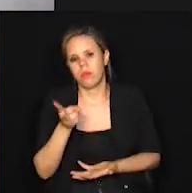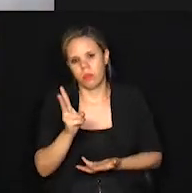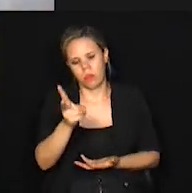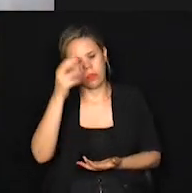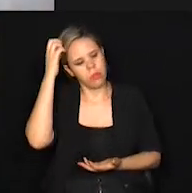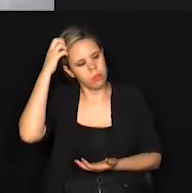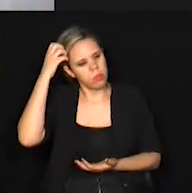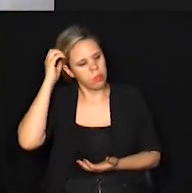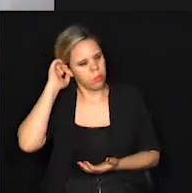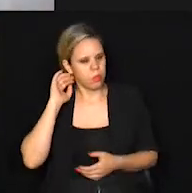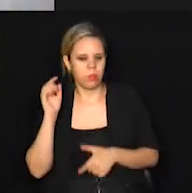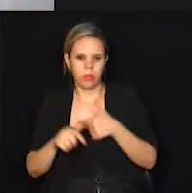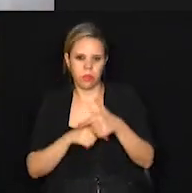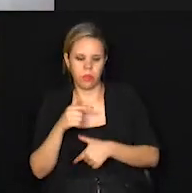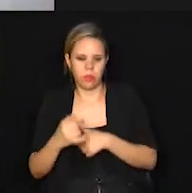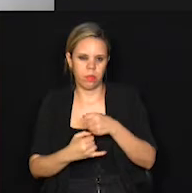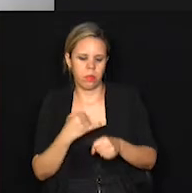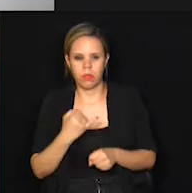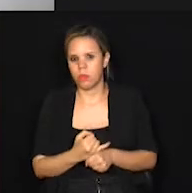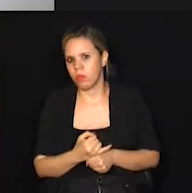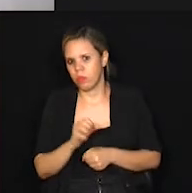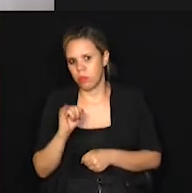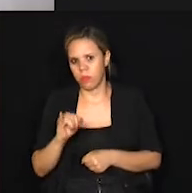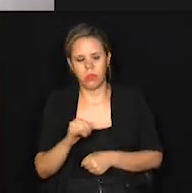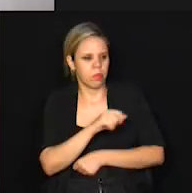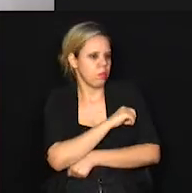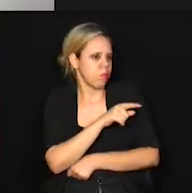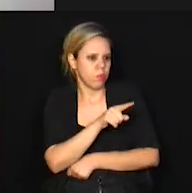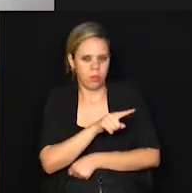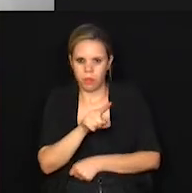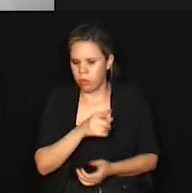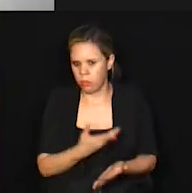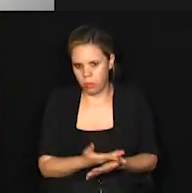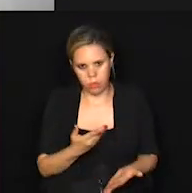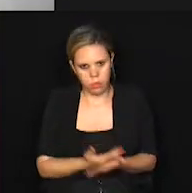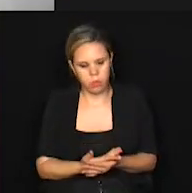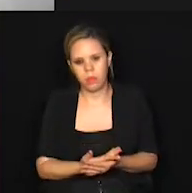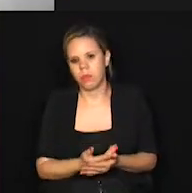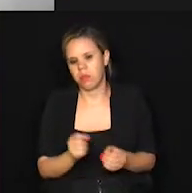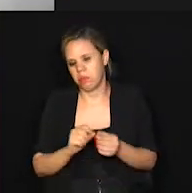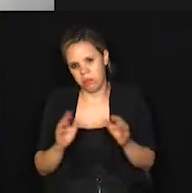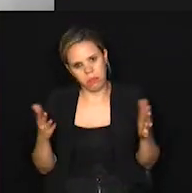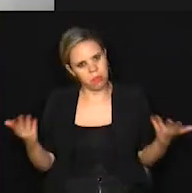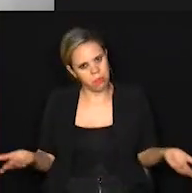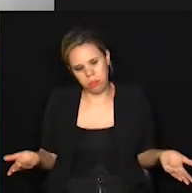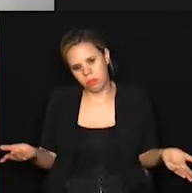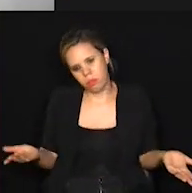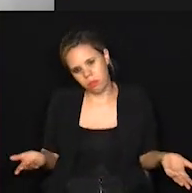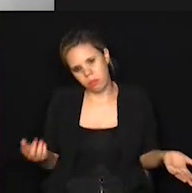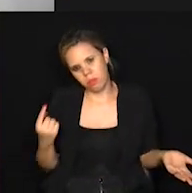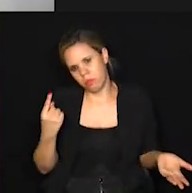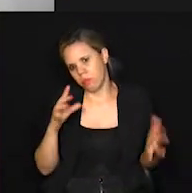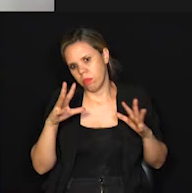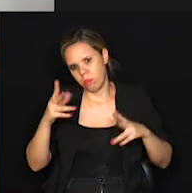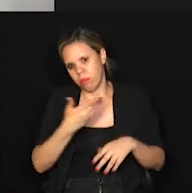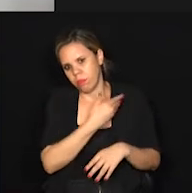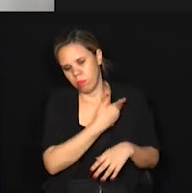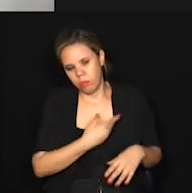esse trabalho remoto com eles. Agora, se eles também não estão estudando, se não estão fazendo, caberia a todos os